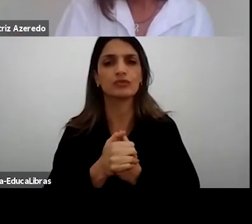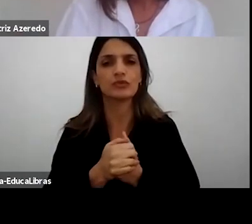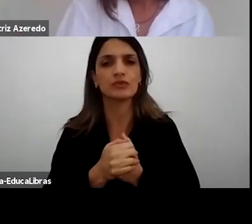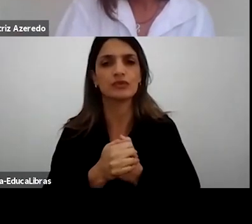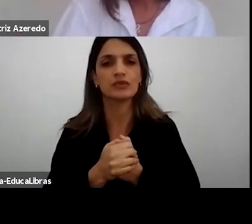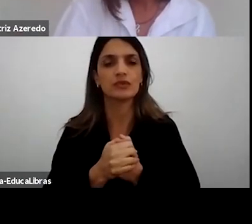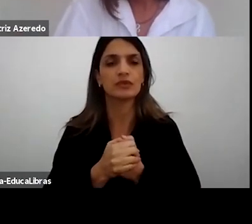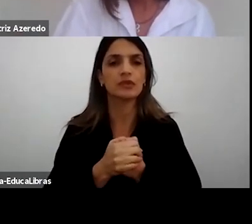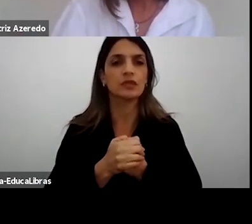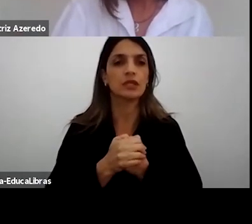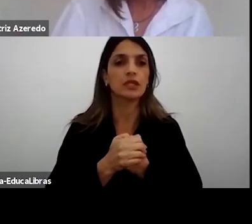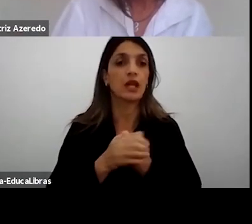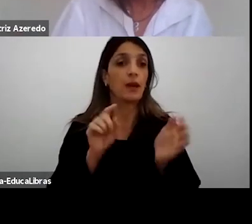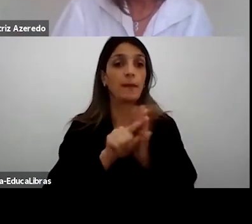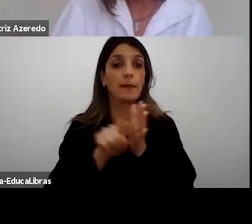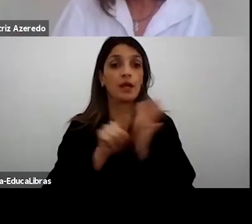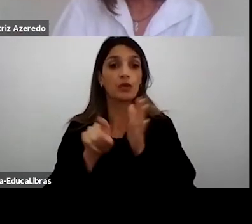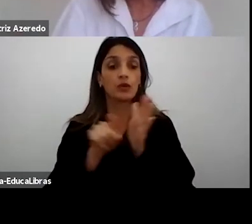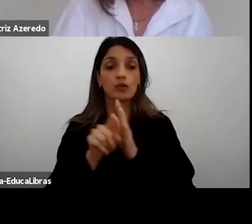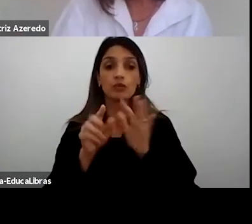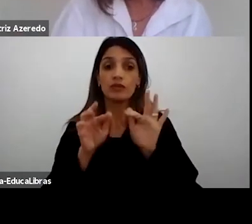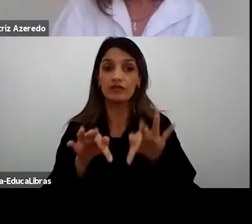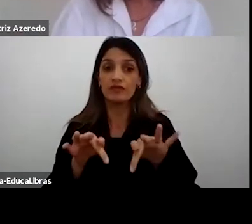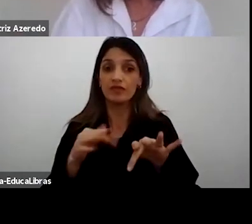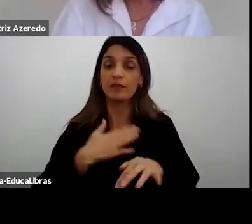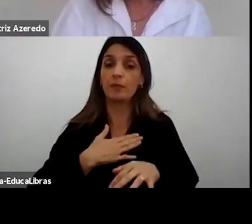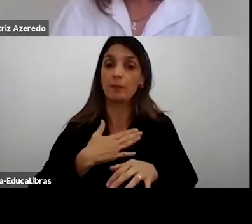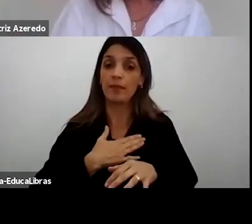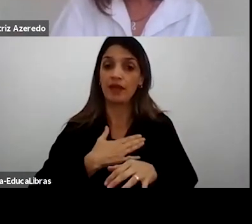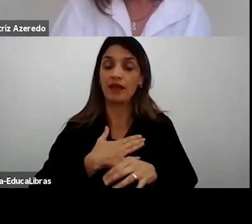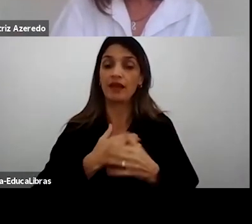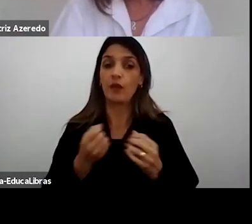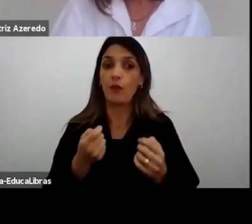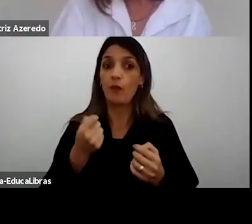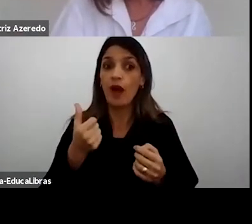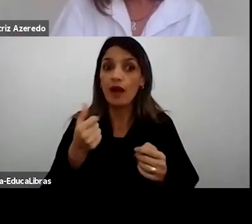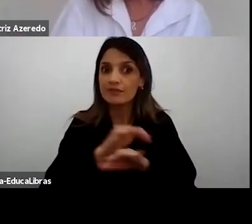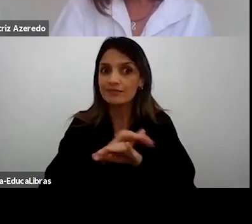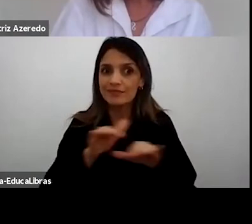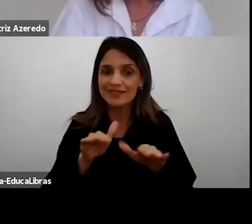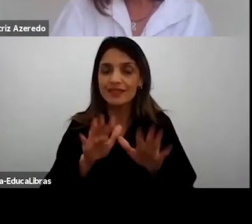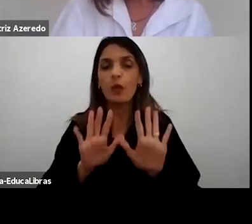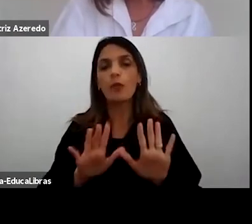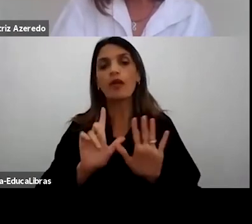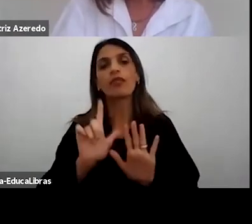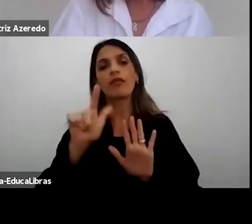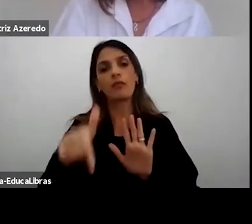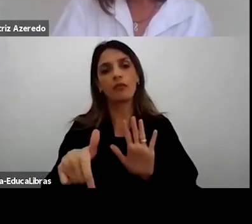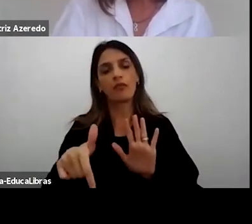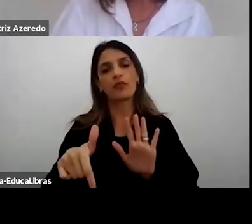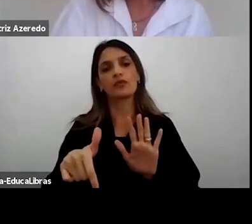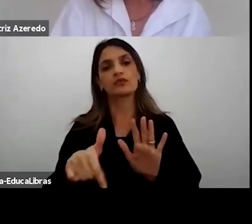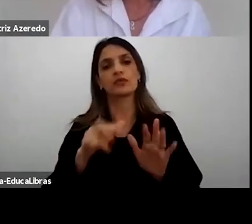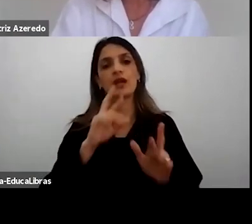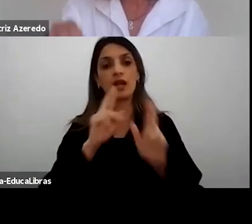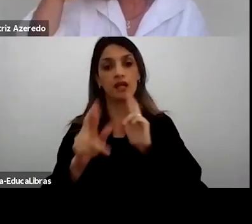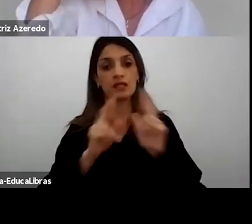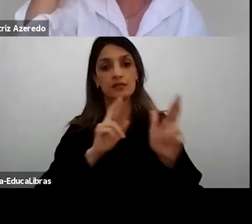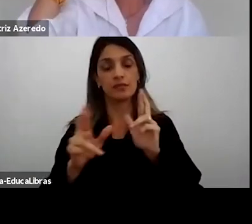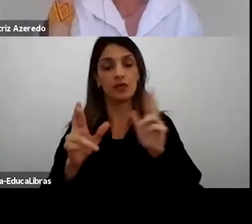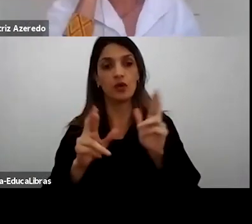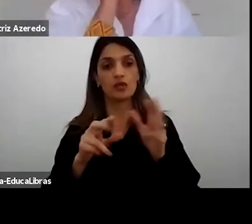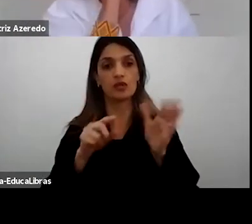bloco final de perguntas minhas, e depois eu vou, com o tempo que a gente tiver depois das respostas, abrir para perguntas